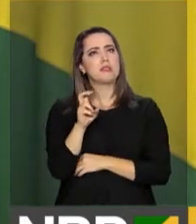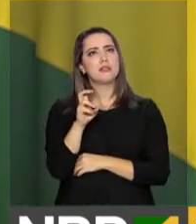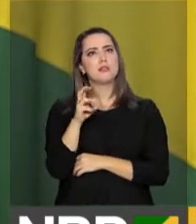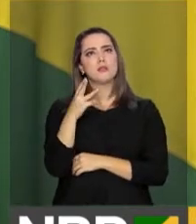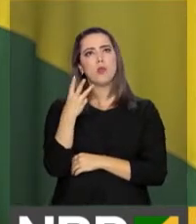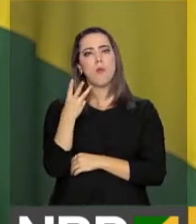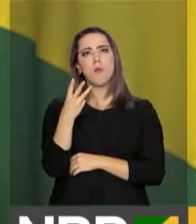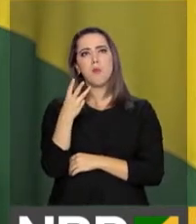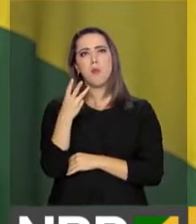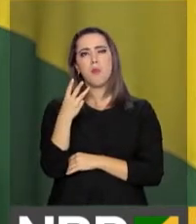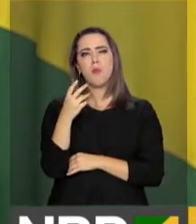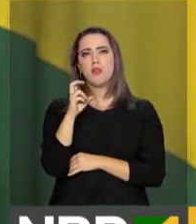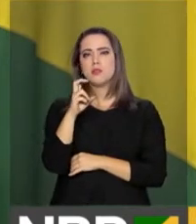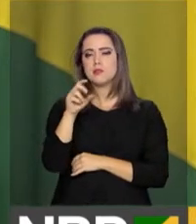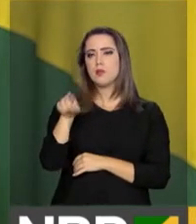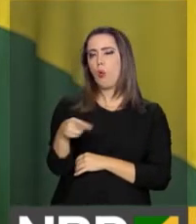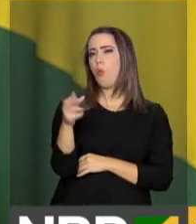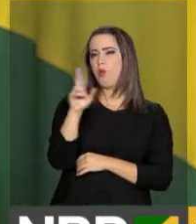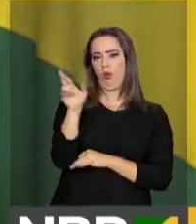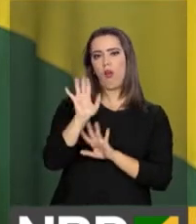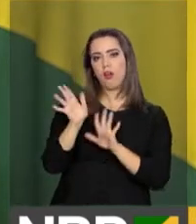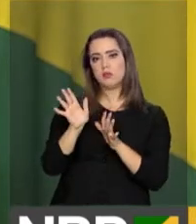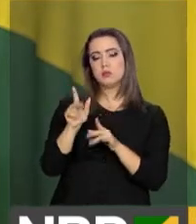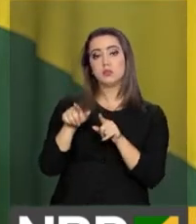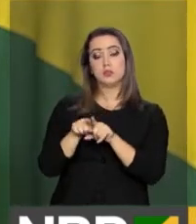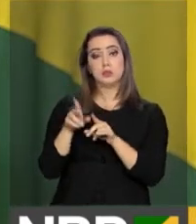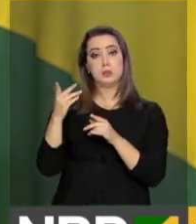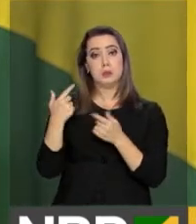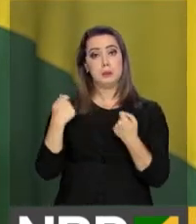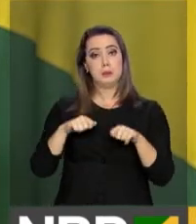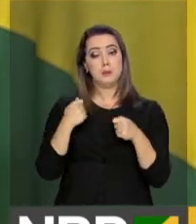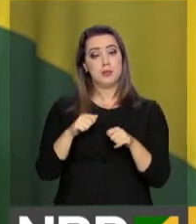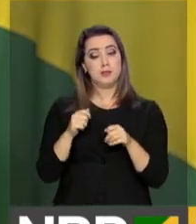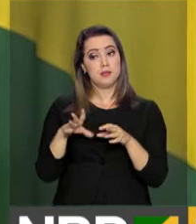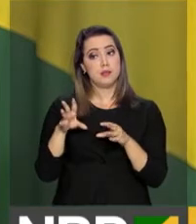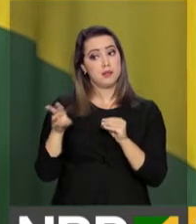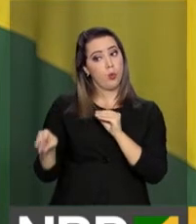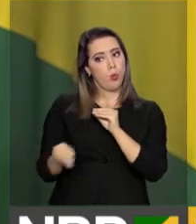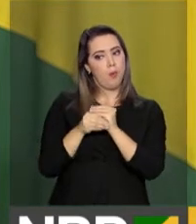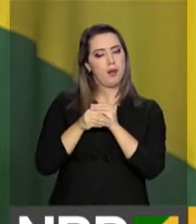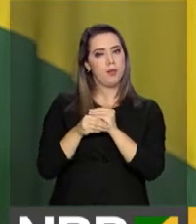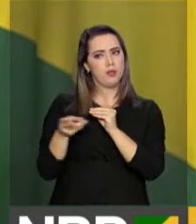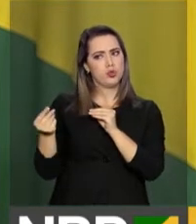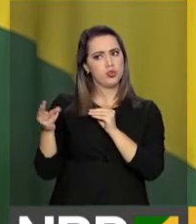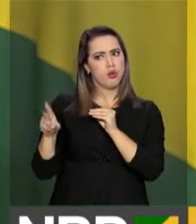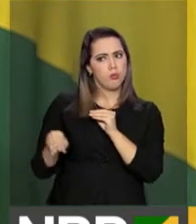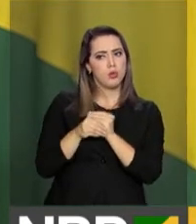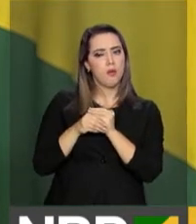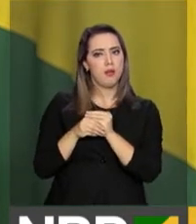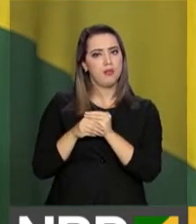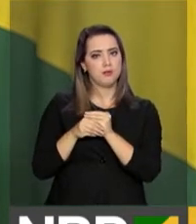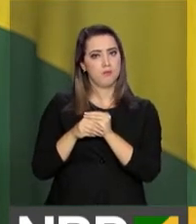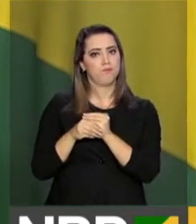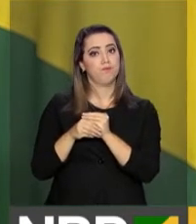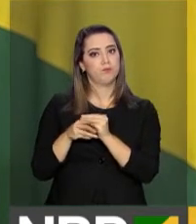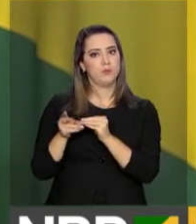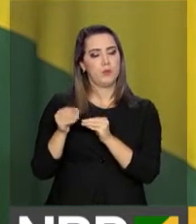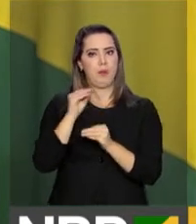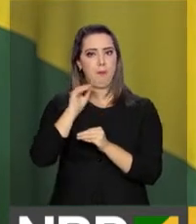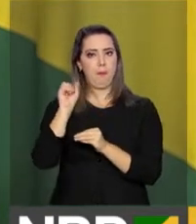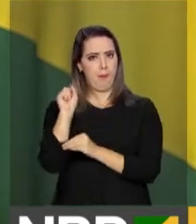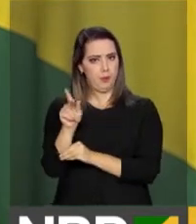mas quem estiver ganhando mais do que isso vai ter que fazer uma previdência complementar a significar